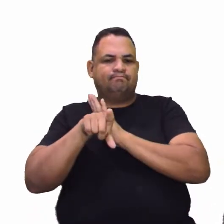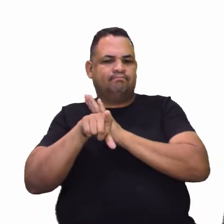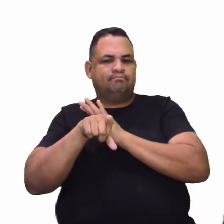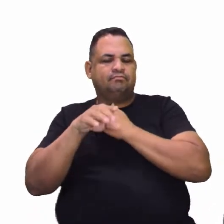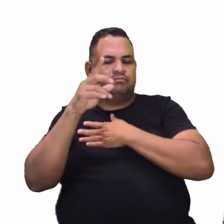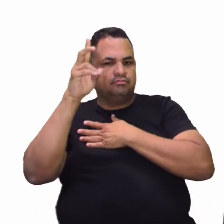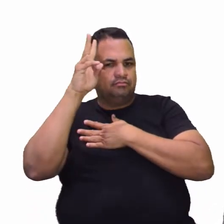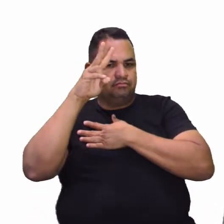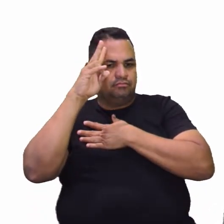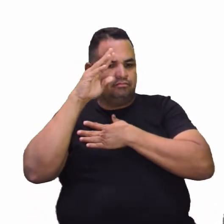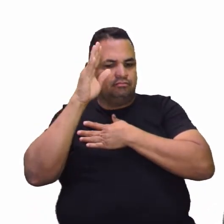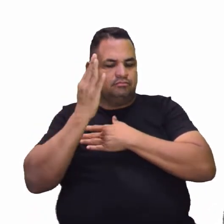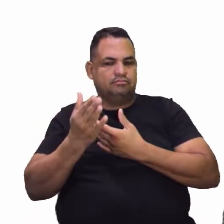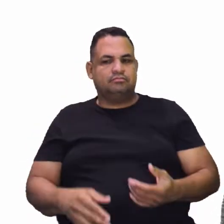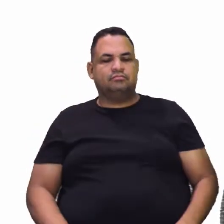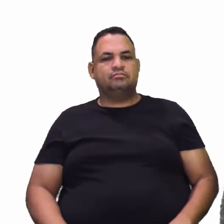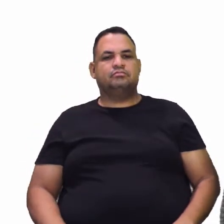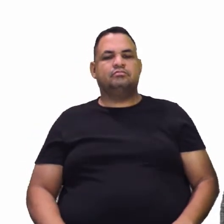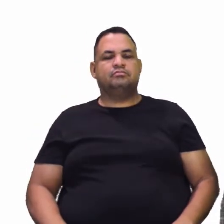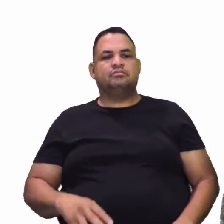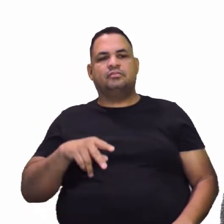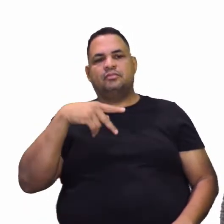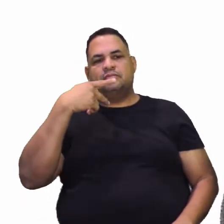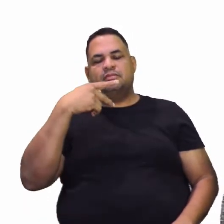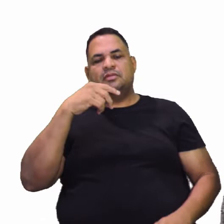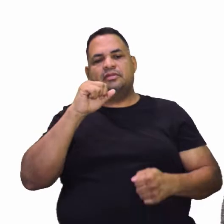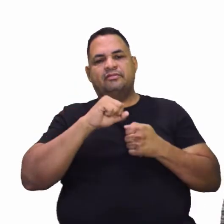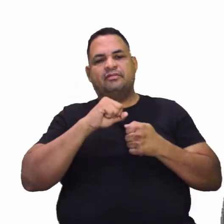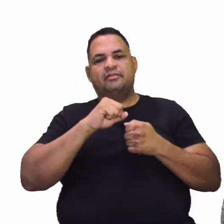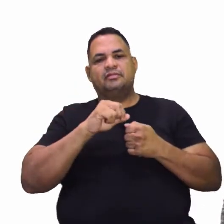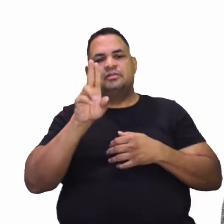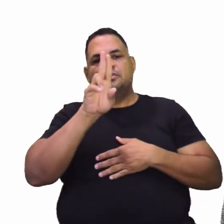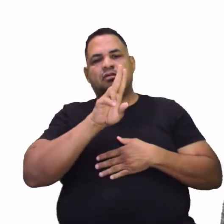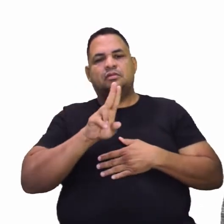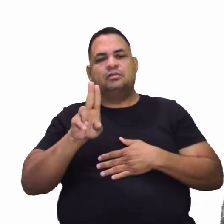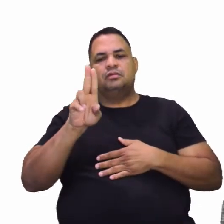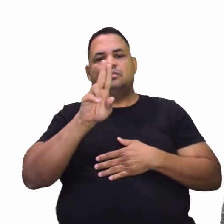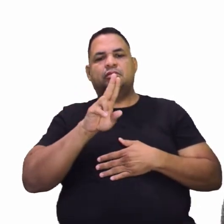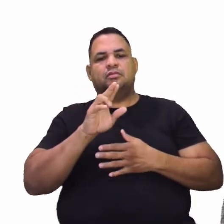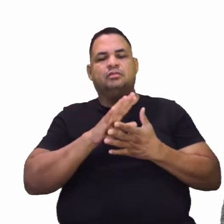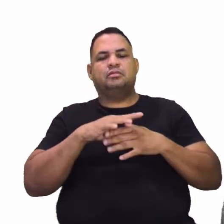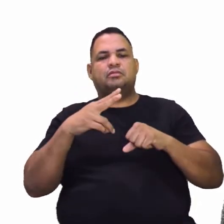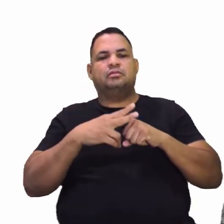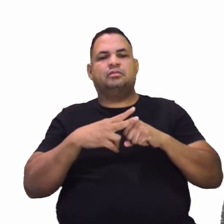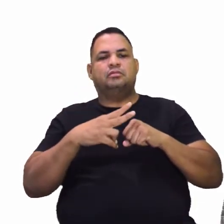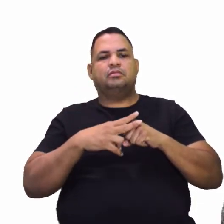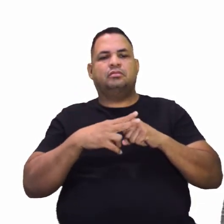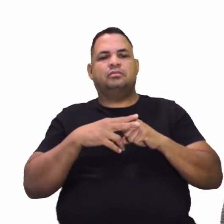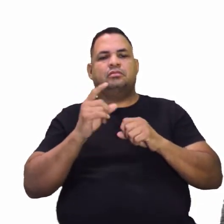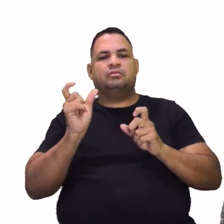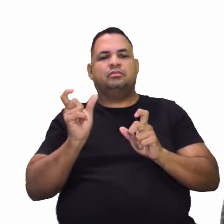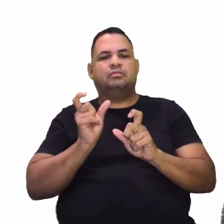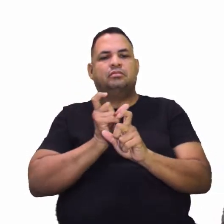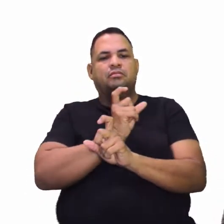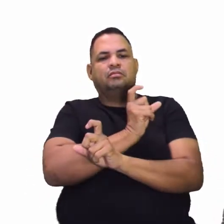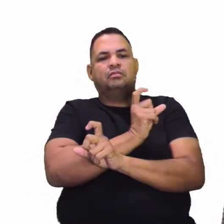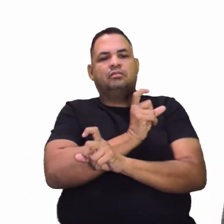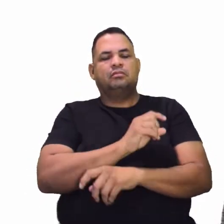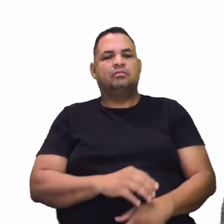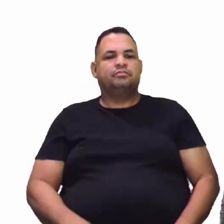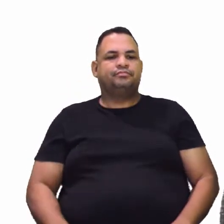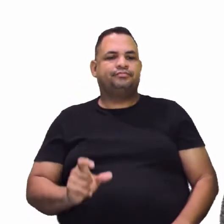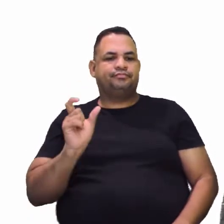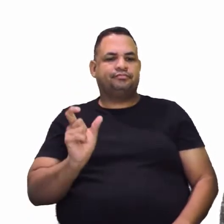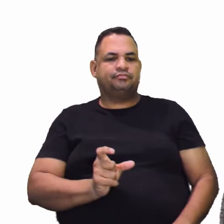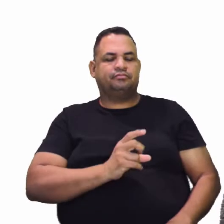sei se vocês lembram, eu espero que sim. A gente faz pergunta usando o verbo na frente. Só que não é